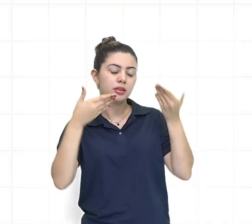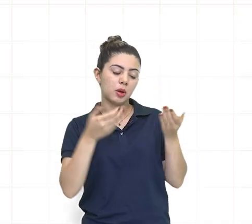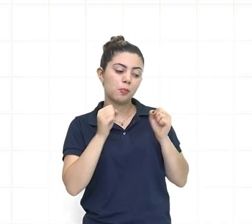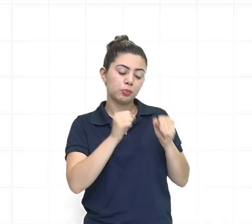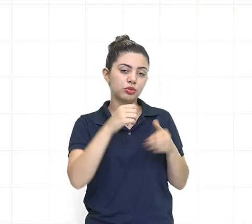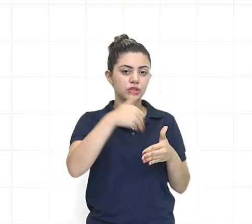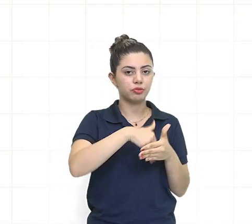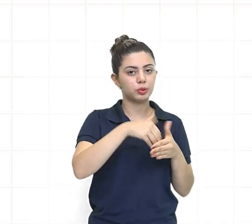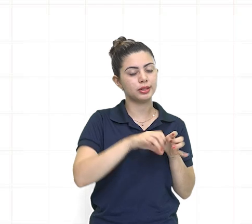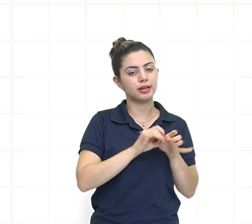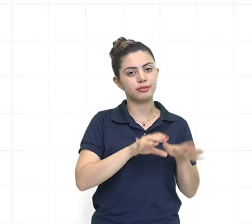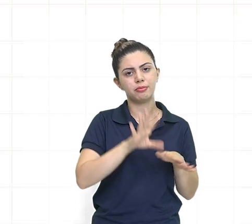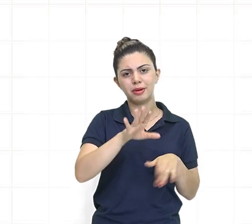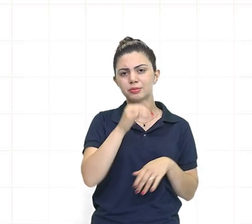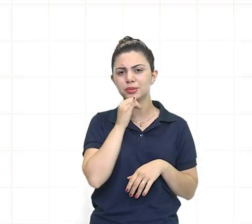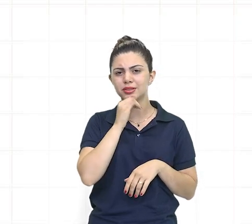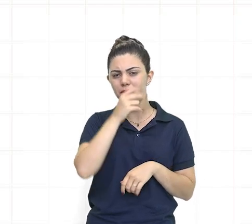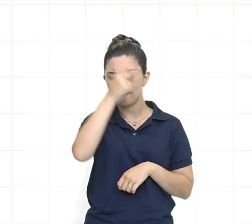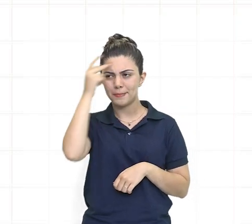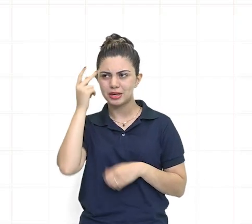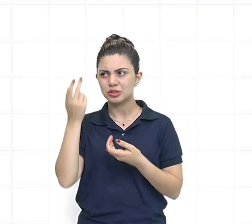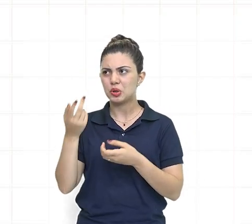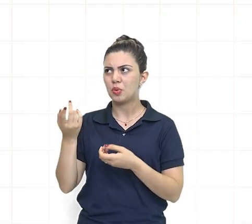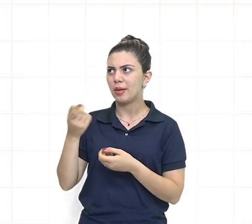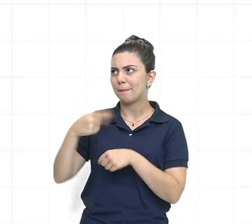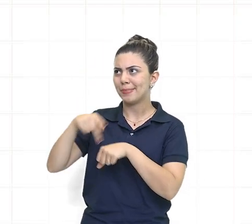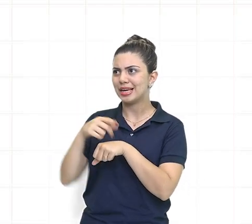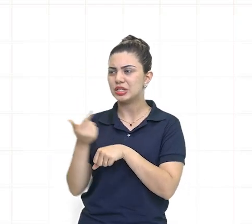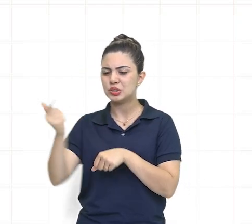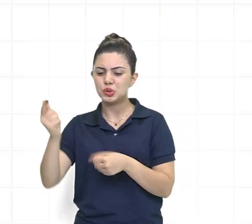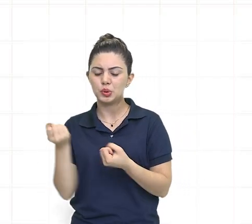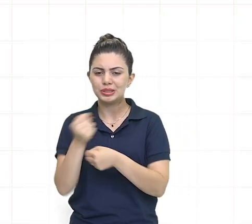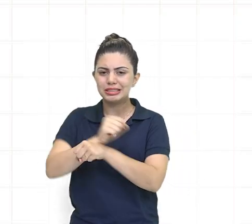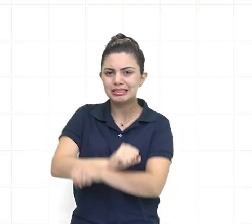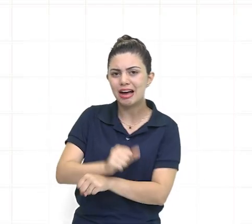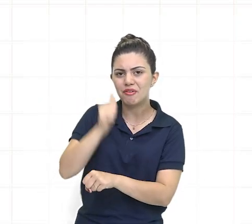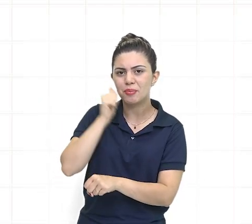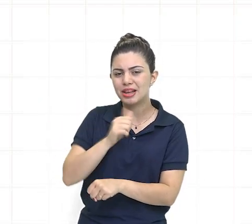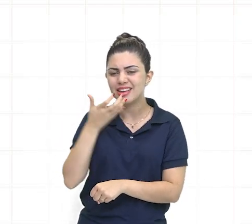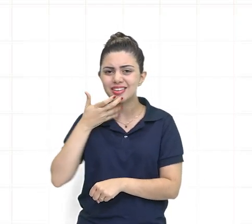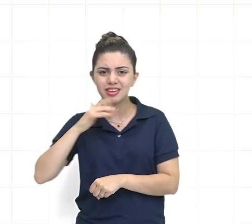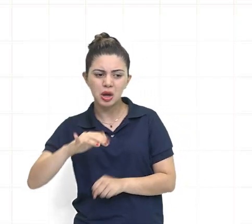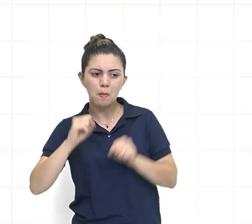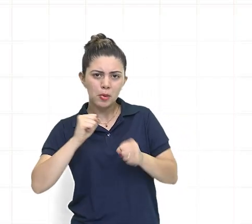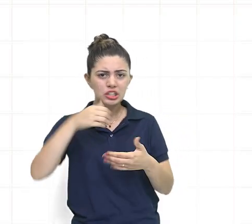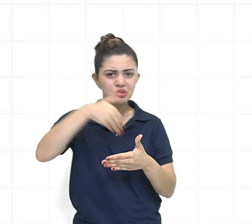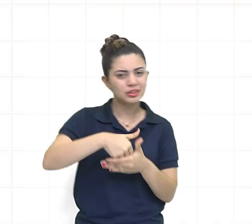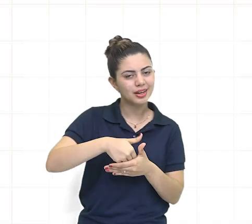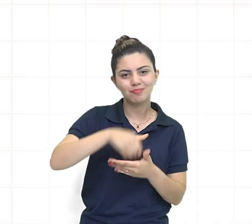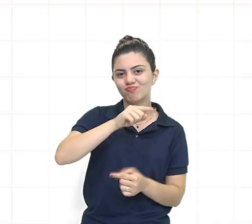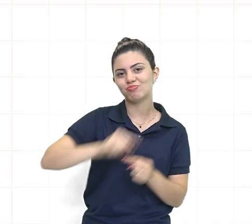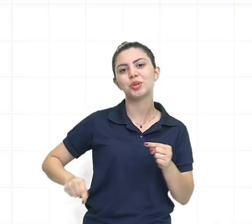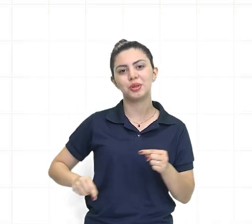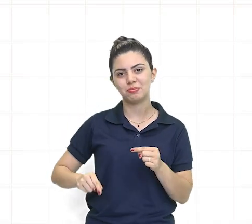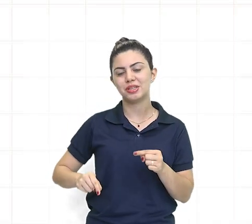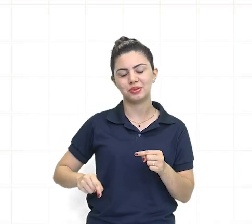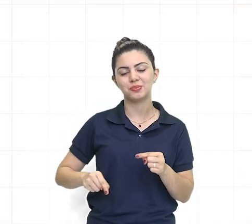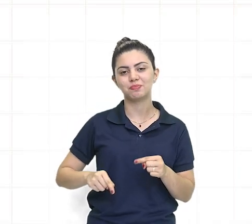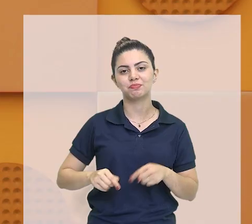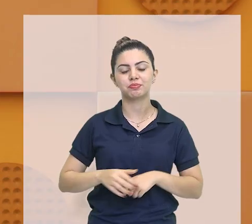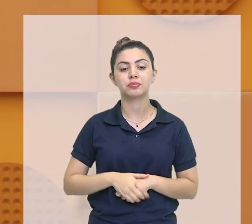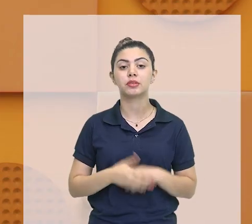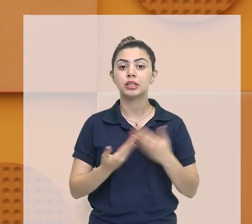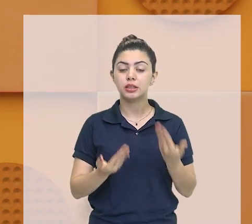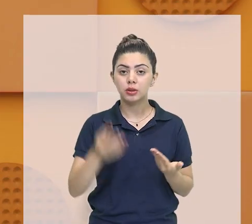quem viesse de fora, por exemplo, estrangeiros, escravos, mulheres, crianças, não tinham, então, o direito de exercer a democracia.